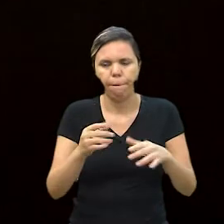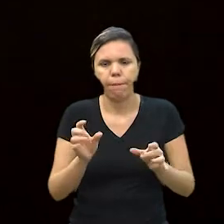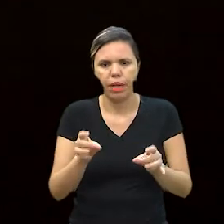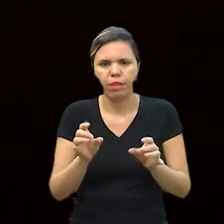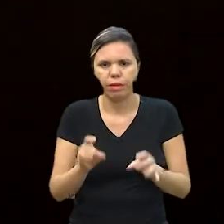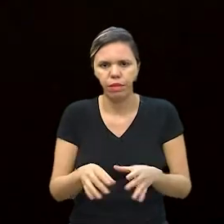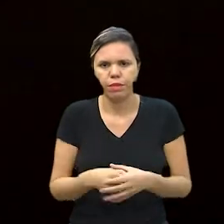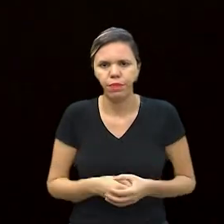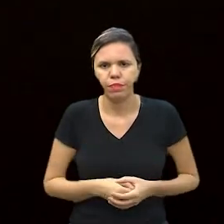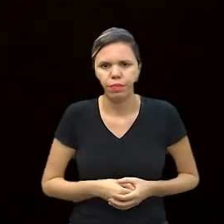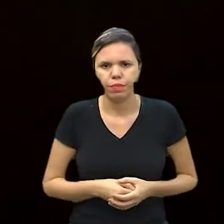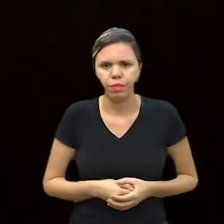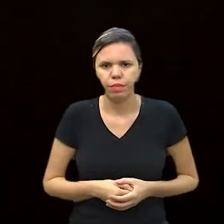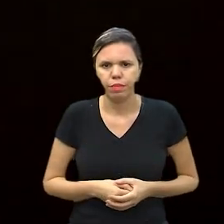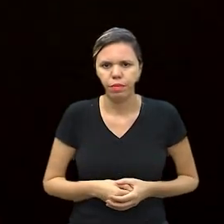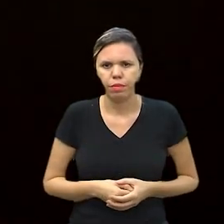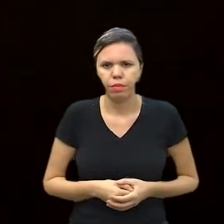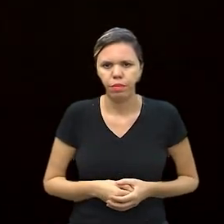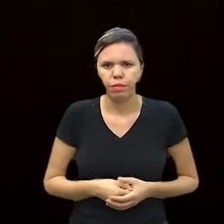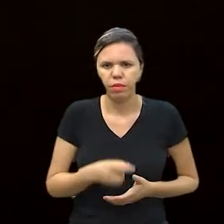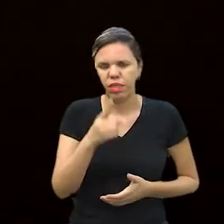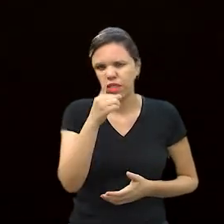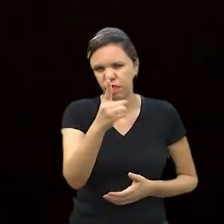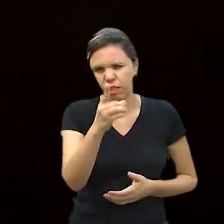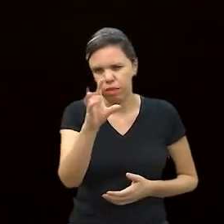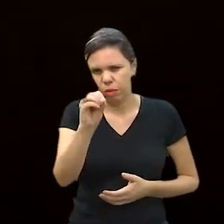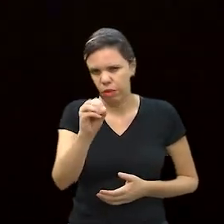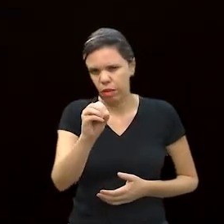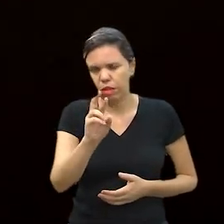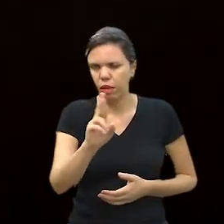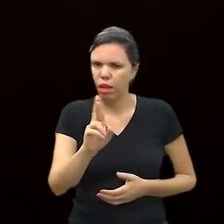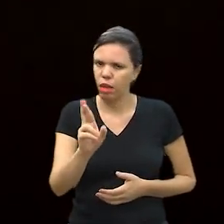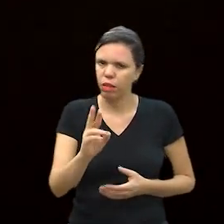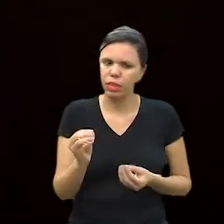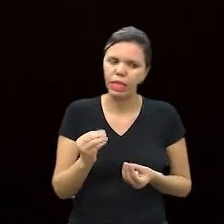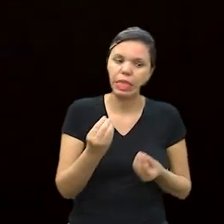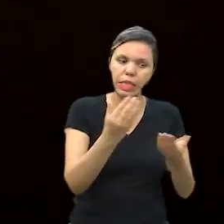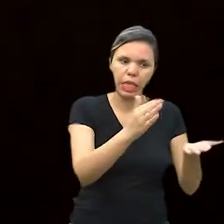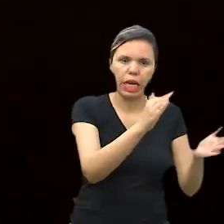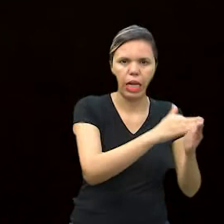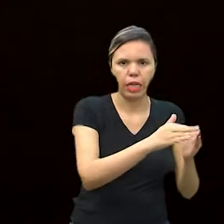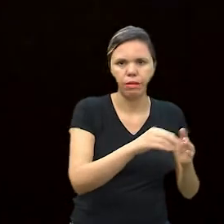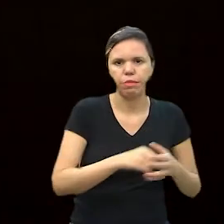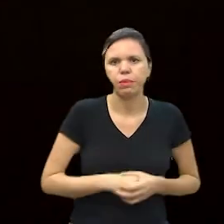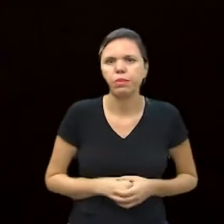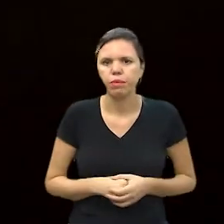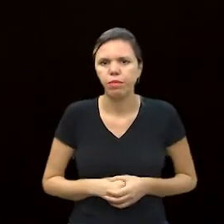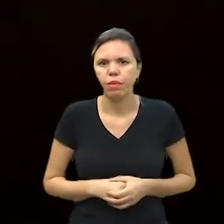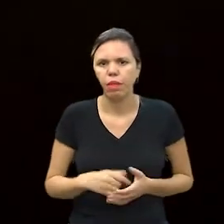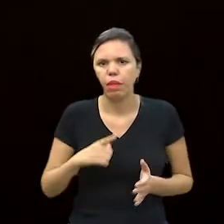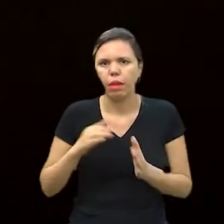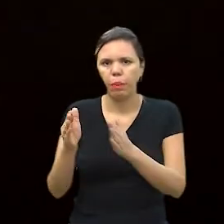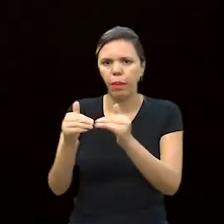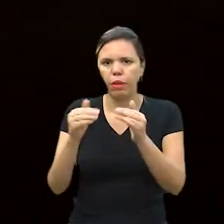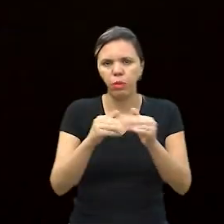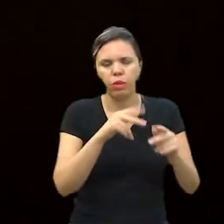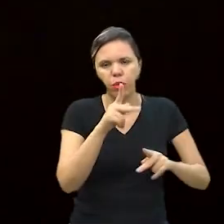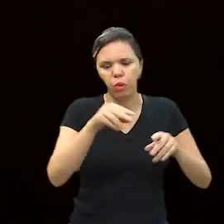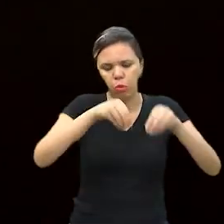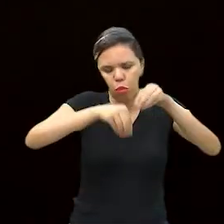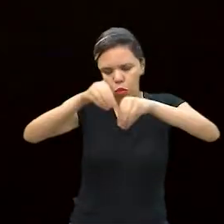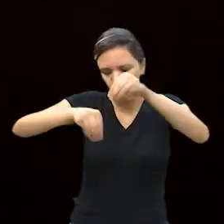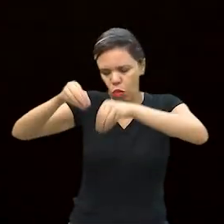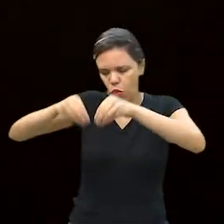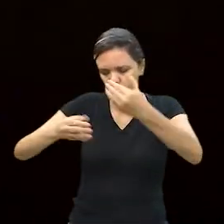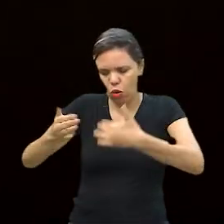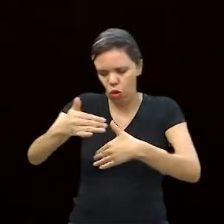o maior custo, ela varia perto de R$ 140,00, entregue em casa. E aí tem pedidos, né? Os clientes montam pedidos da